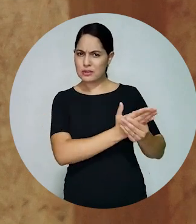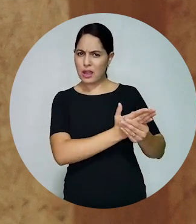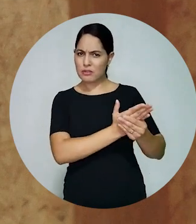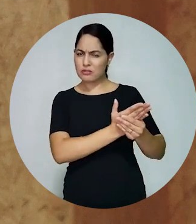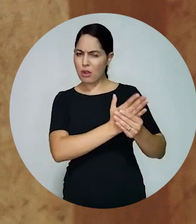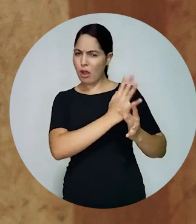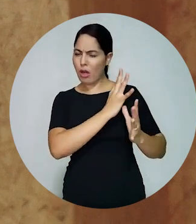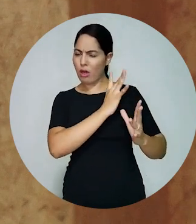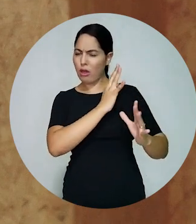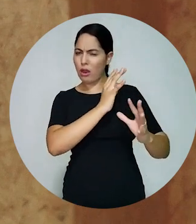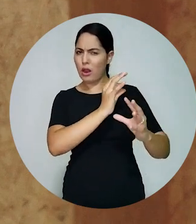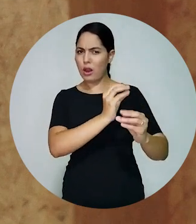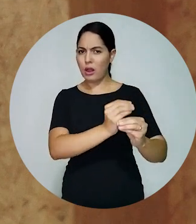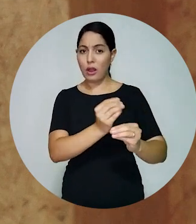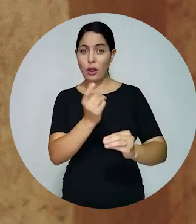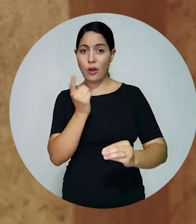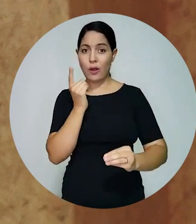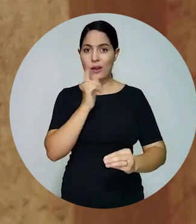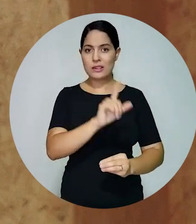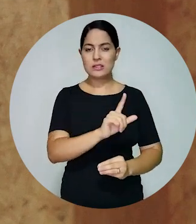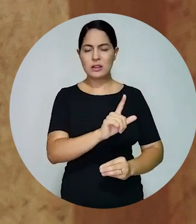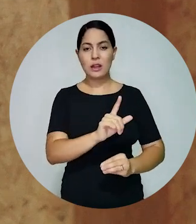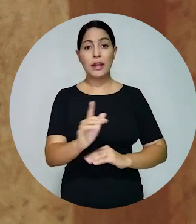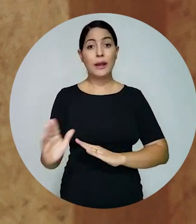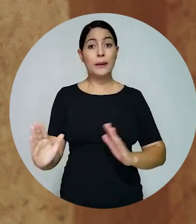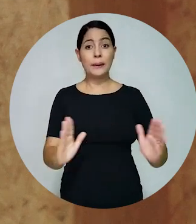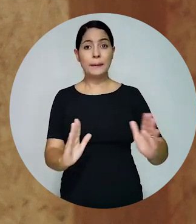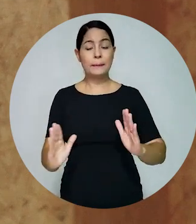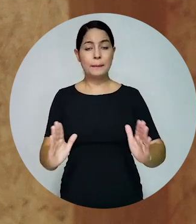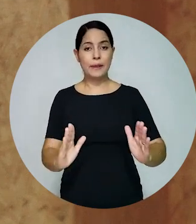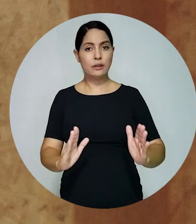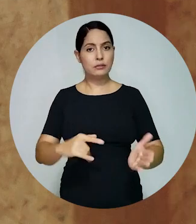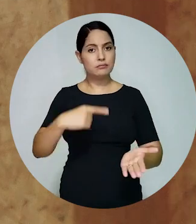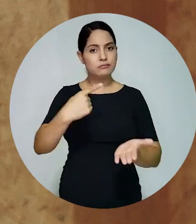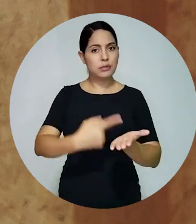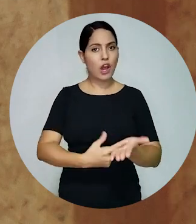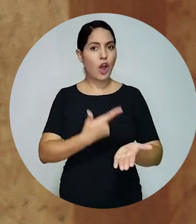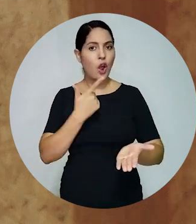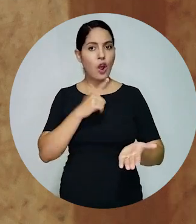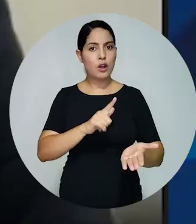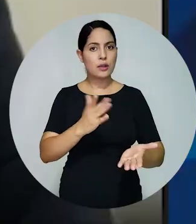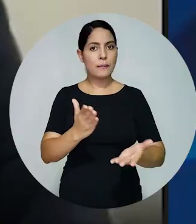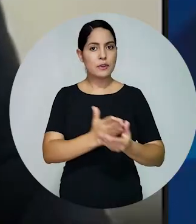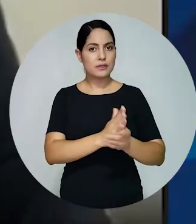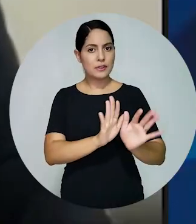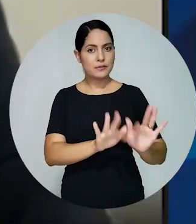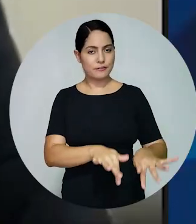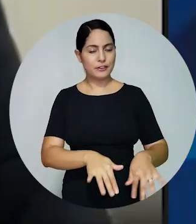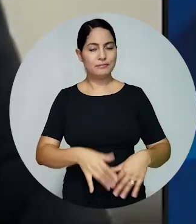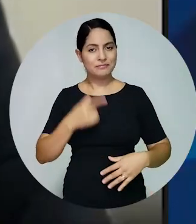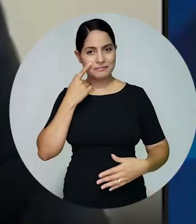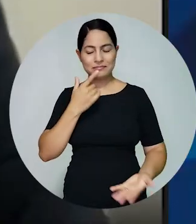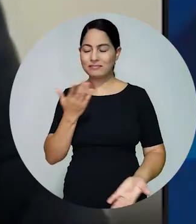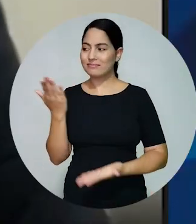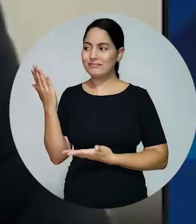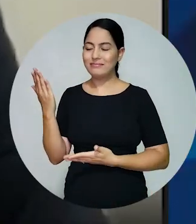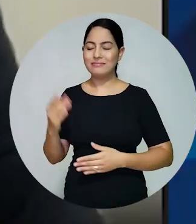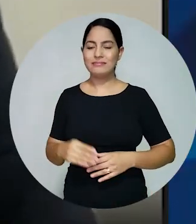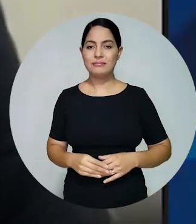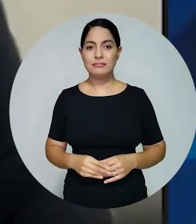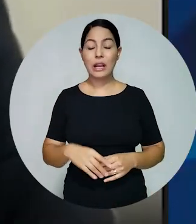que demonstrem outras formas de encerrar processos judiciais antes do tempo previsto. Acompanhe. Nós temos uma